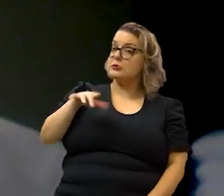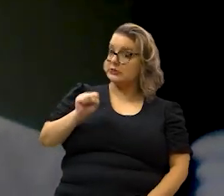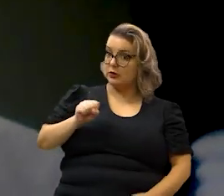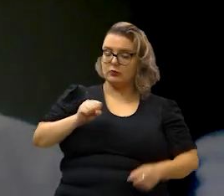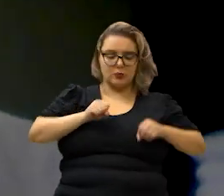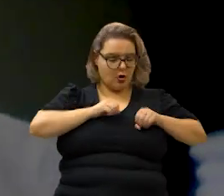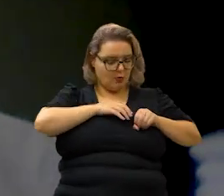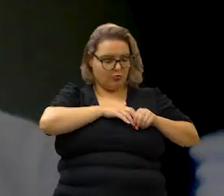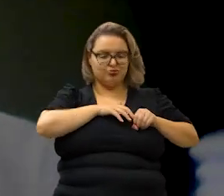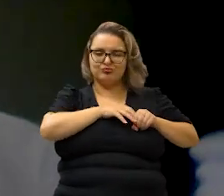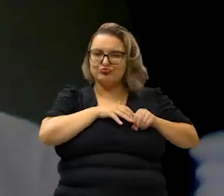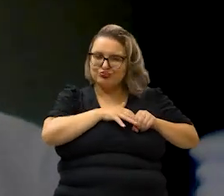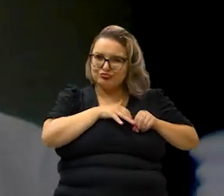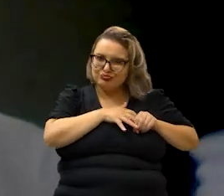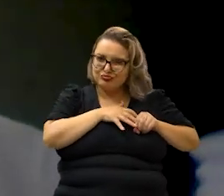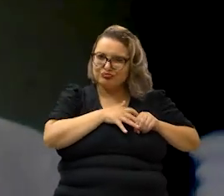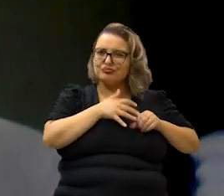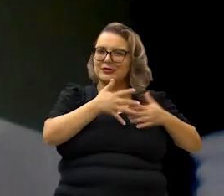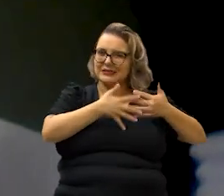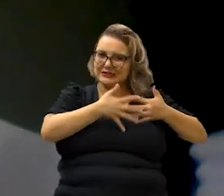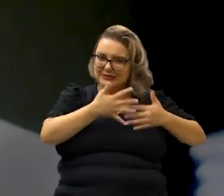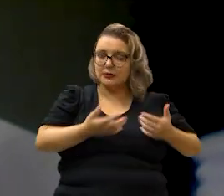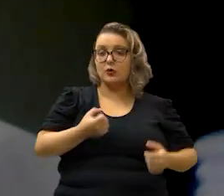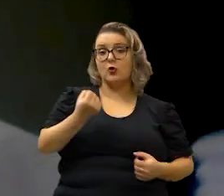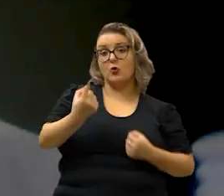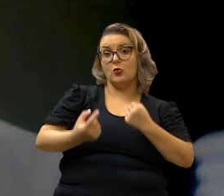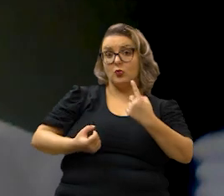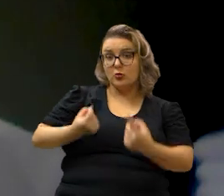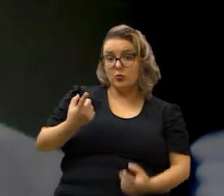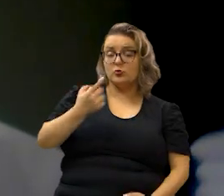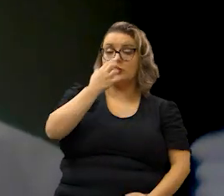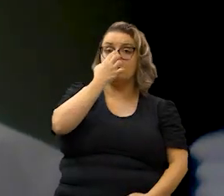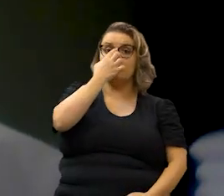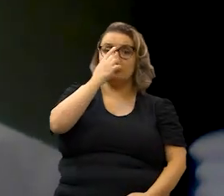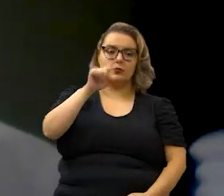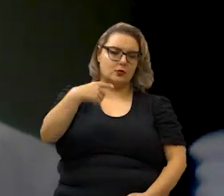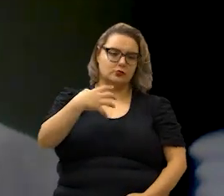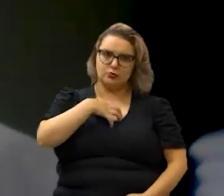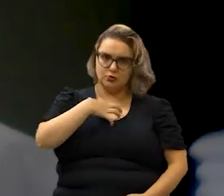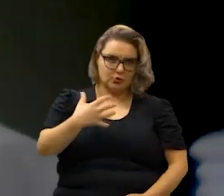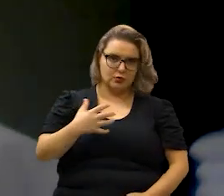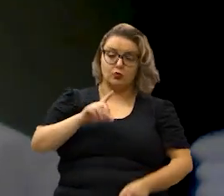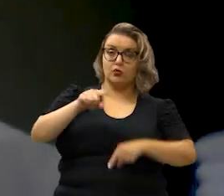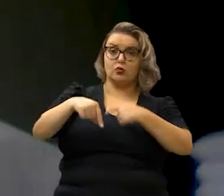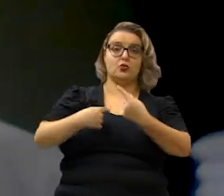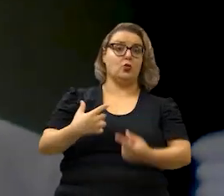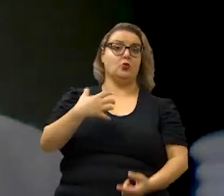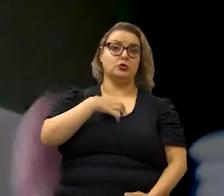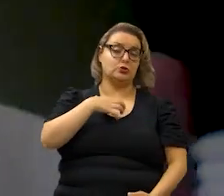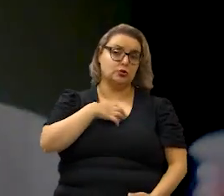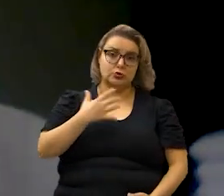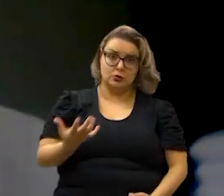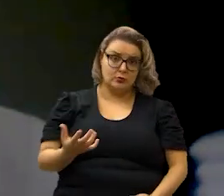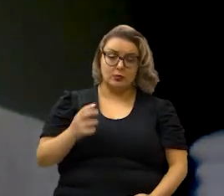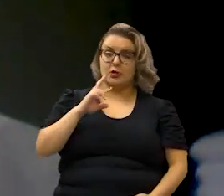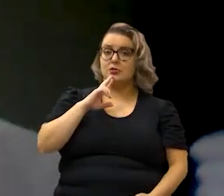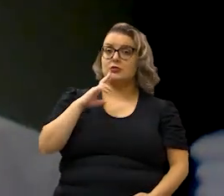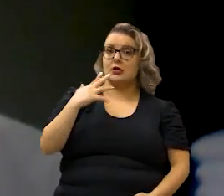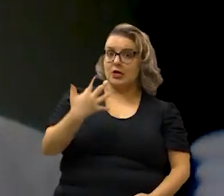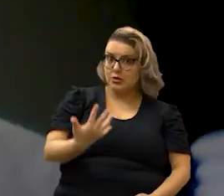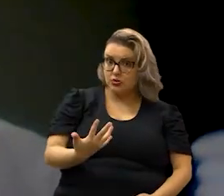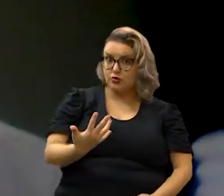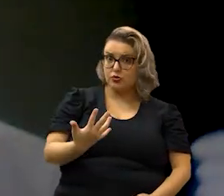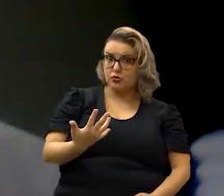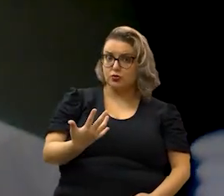artéria por este mecanismo ou em algumas outras condições por outros mecanismos, mas que